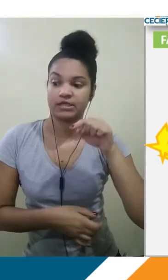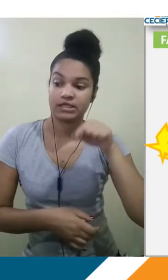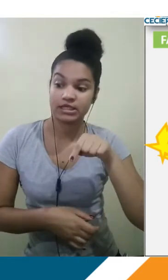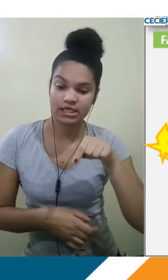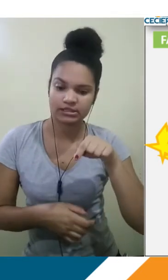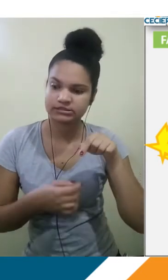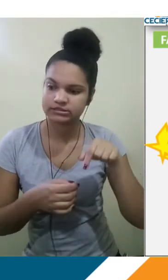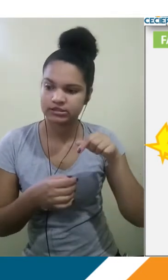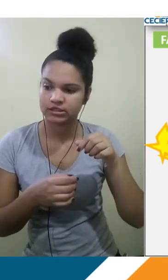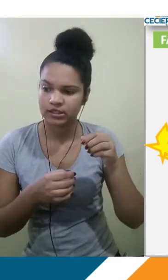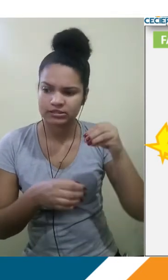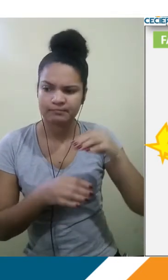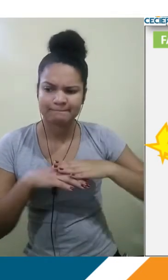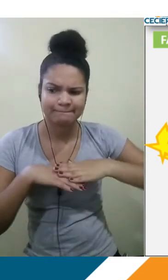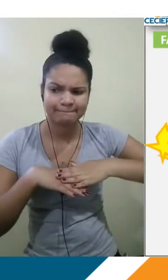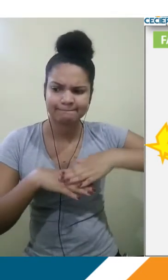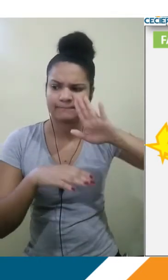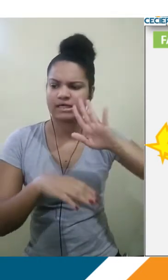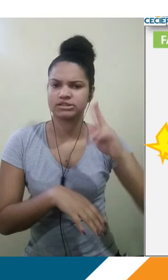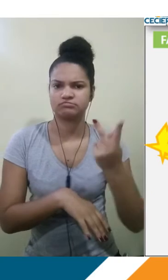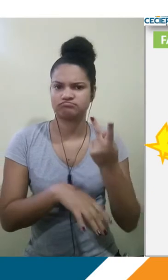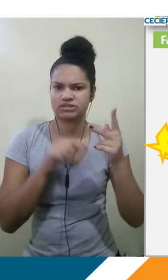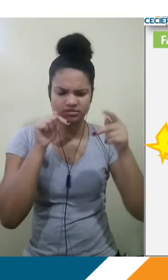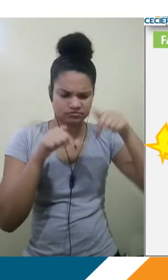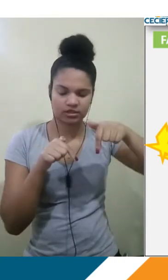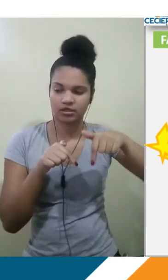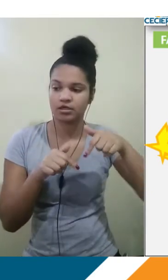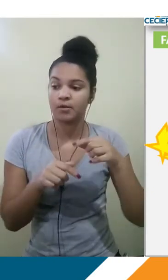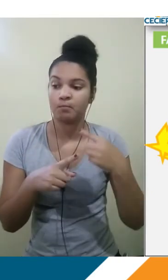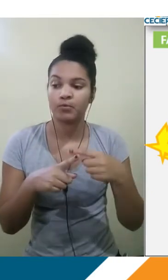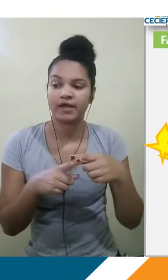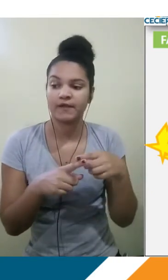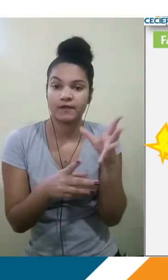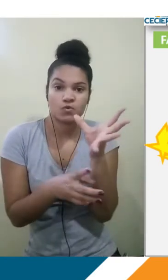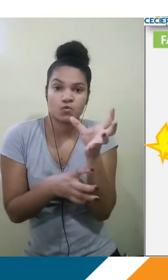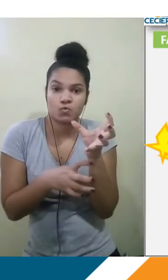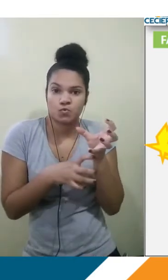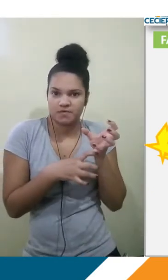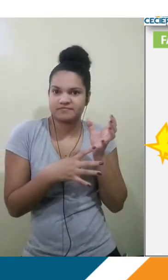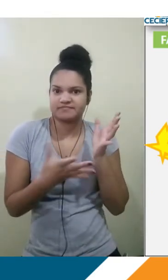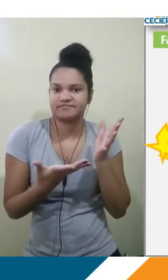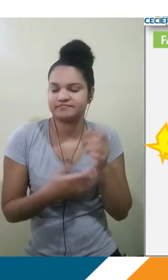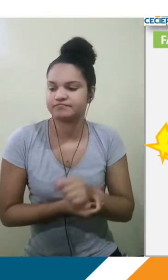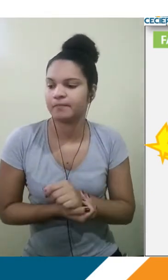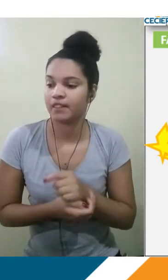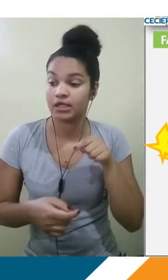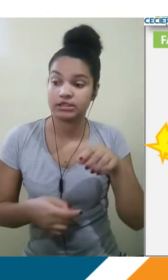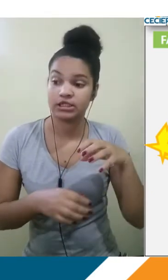formando um gradiente de concentração de prótons. Esses prótons vão ser levados para a próxima fase